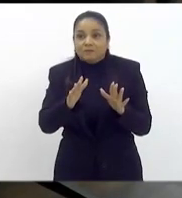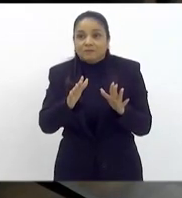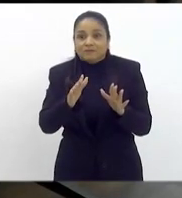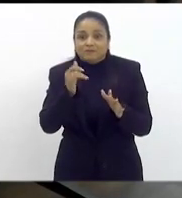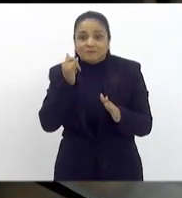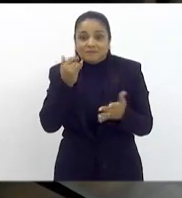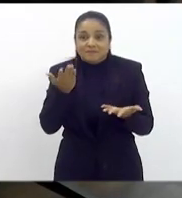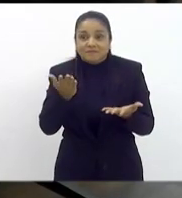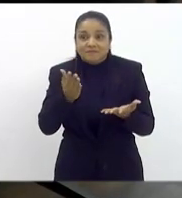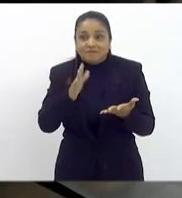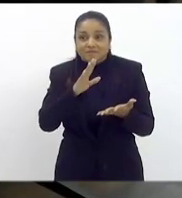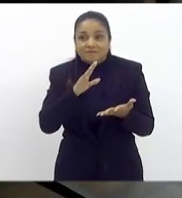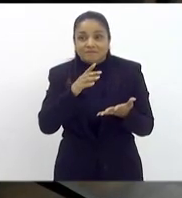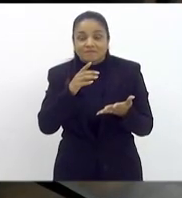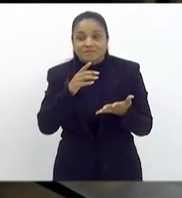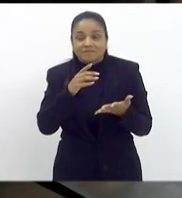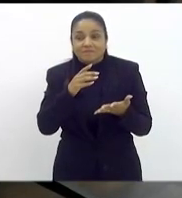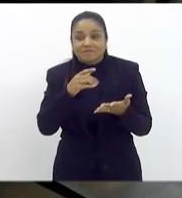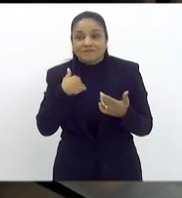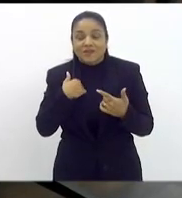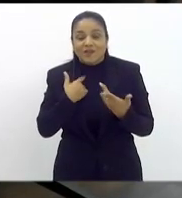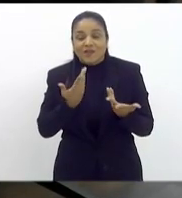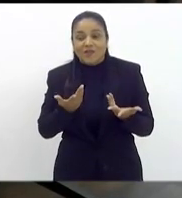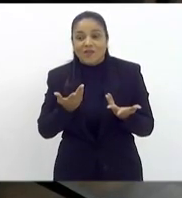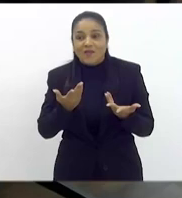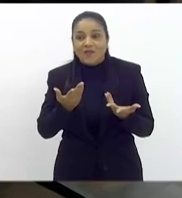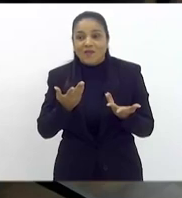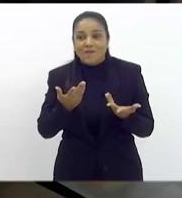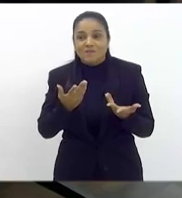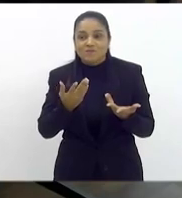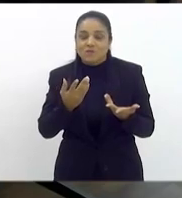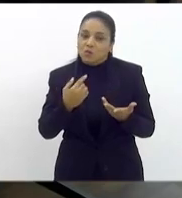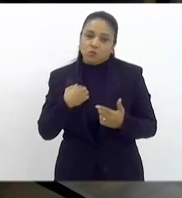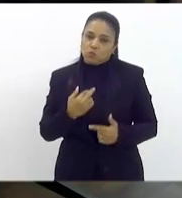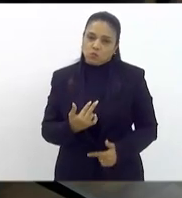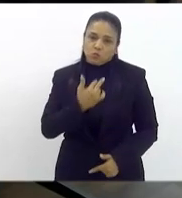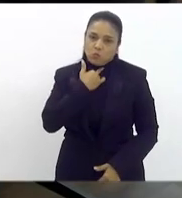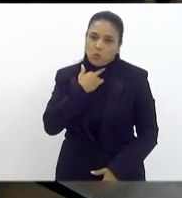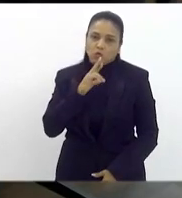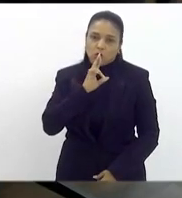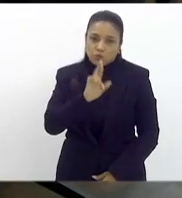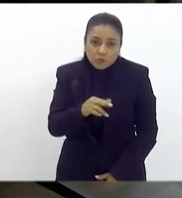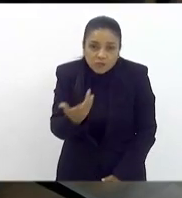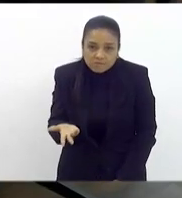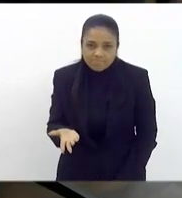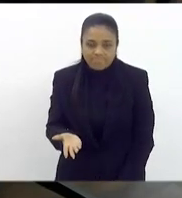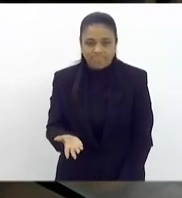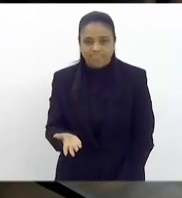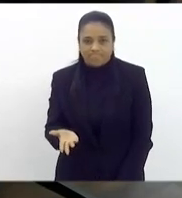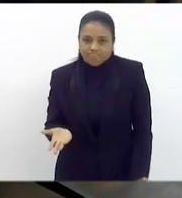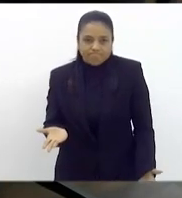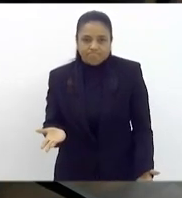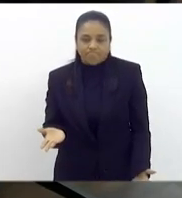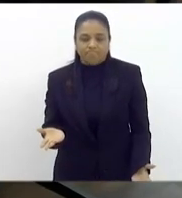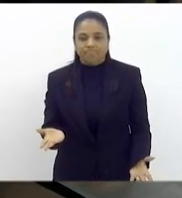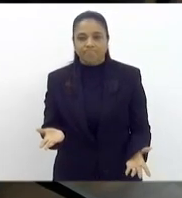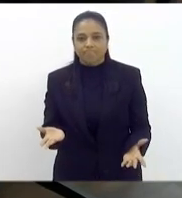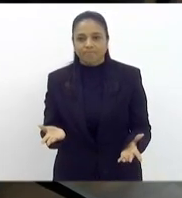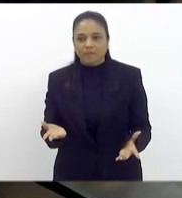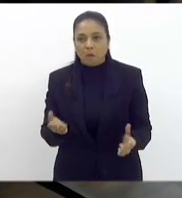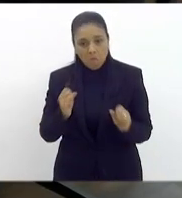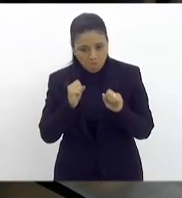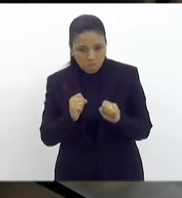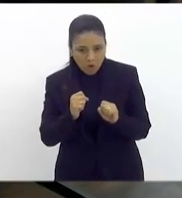Crédito prescrito. Qual a consideração, por favor? Eu não tenho condições de responder. Eu não sei. Não sei a resposta. Posso